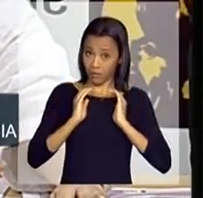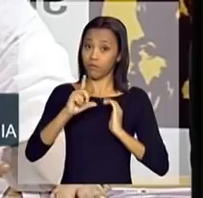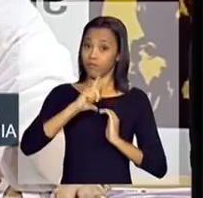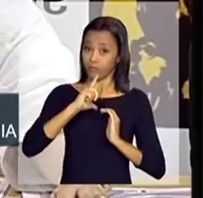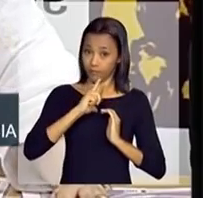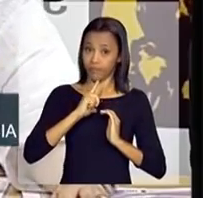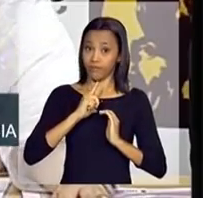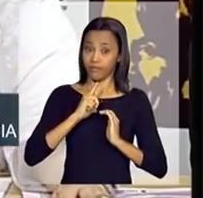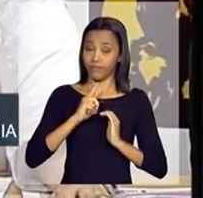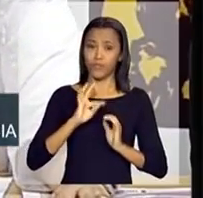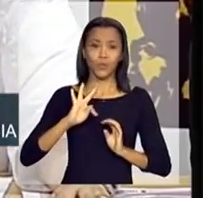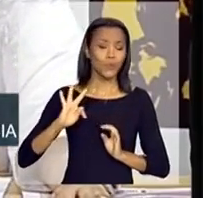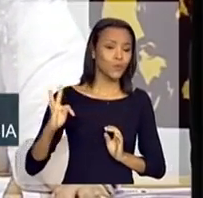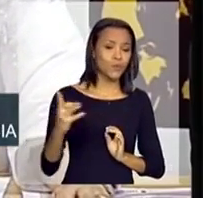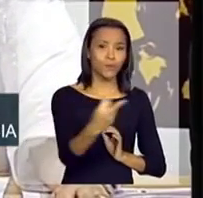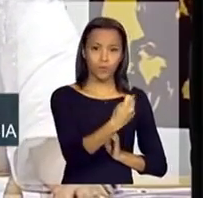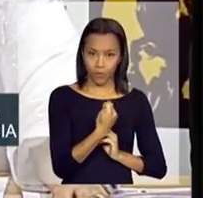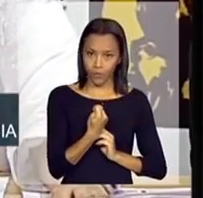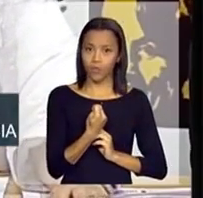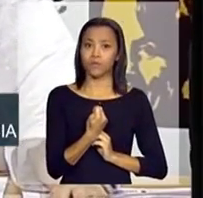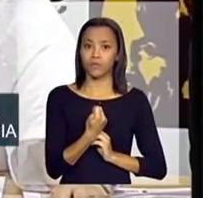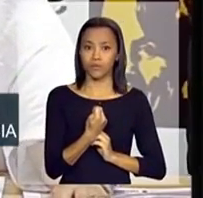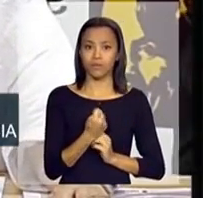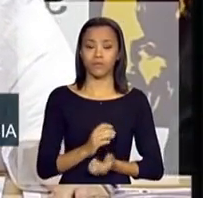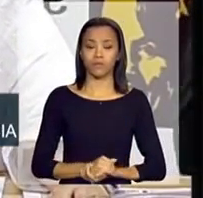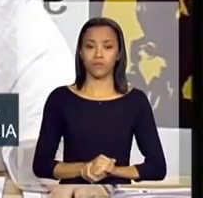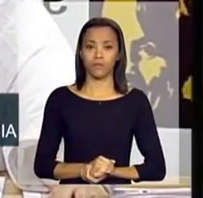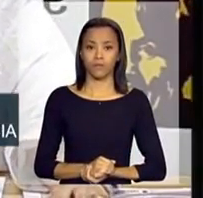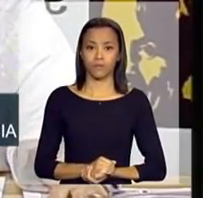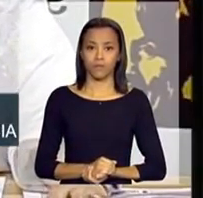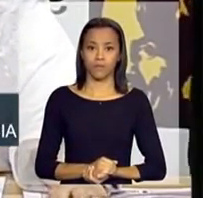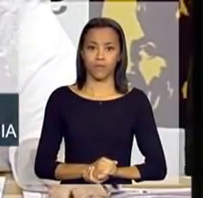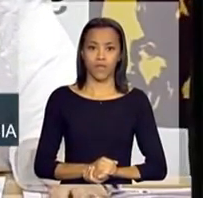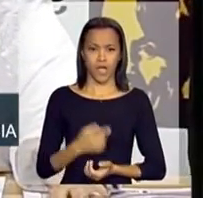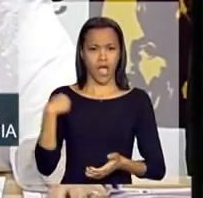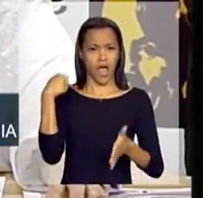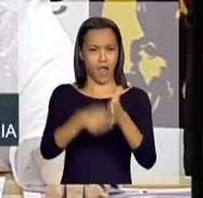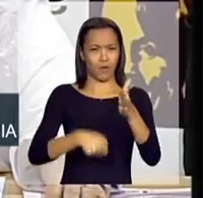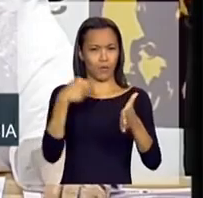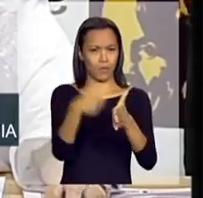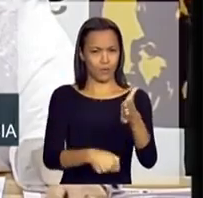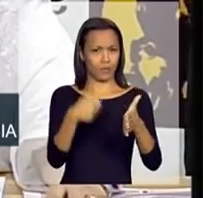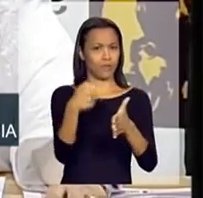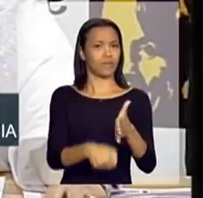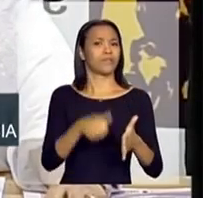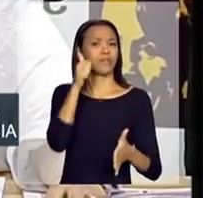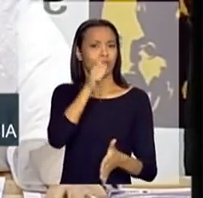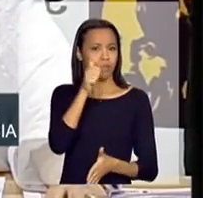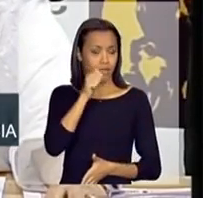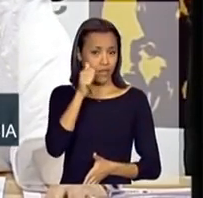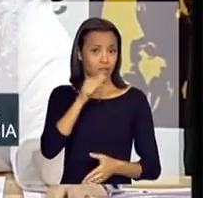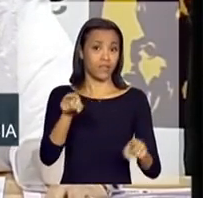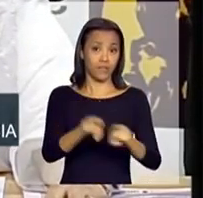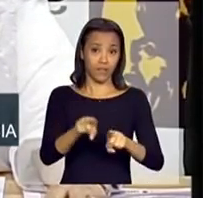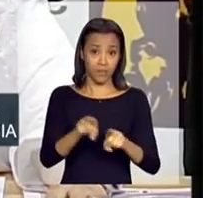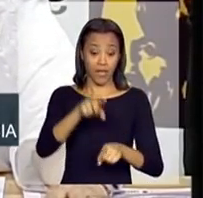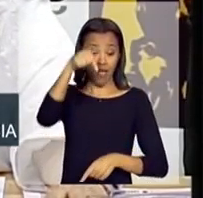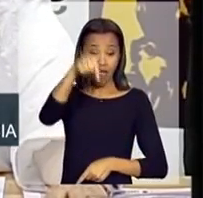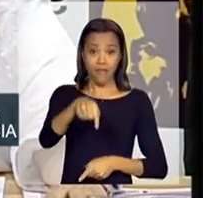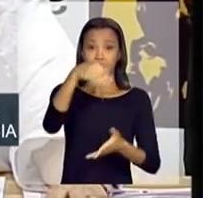Justiça todo tem, né, à luta das mulheres e a esta